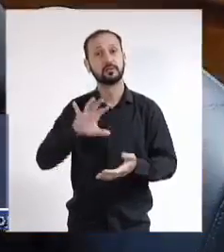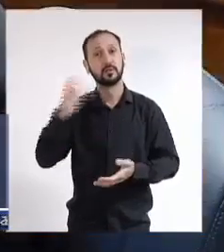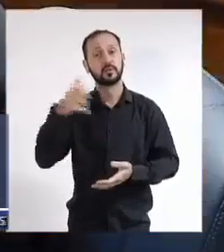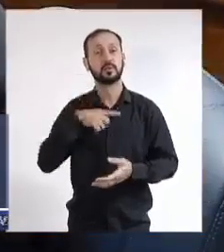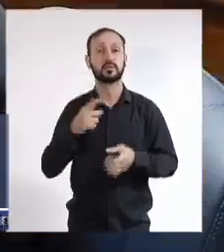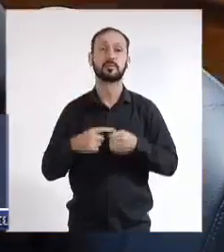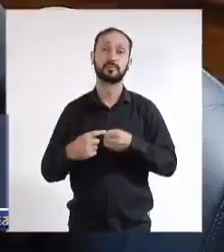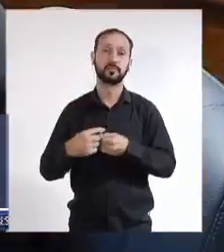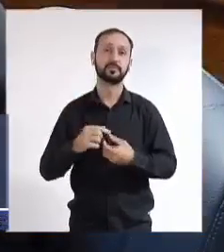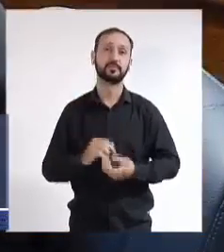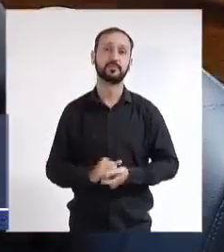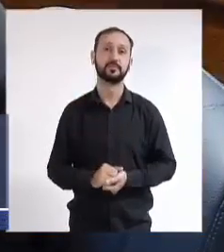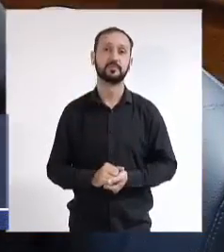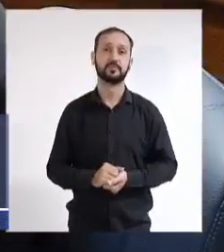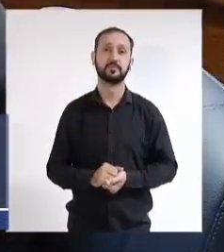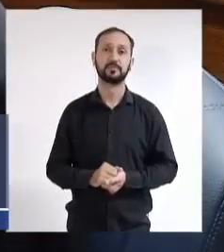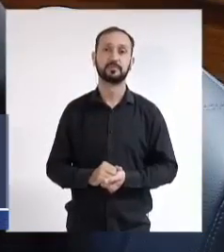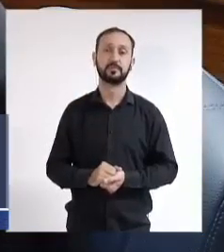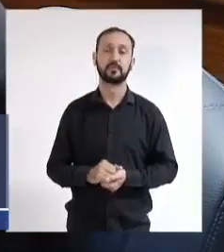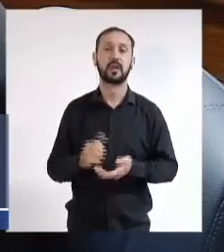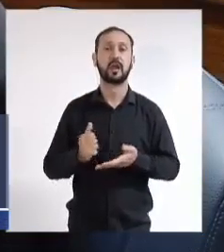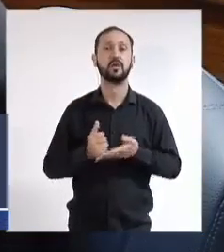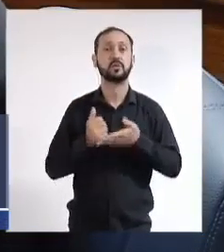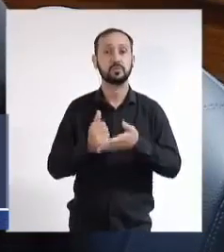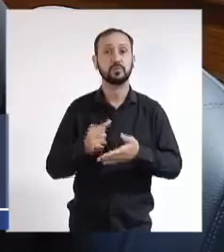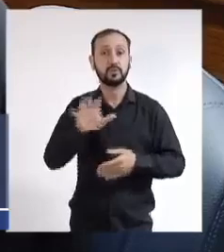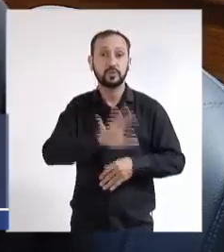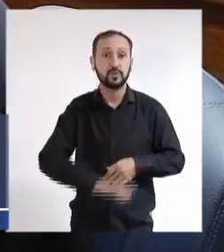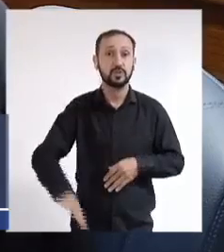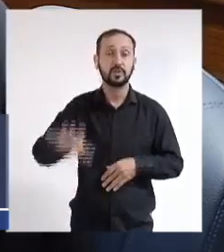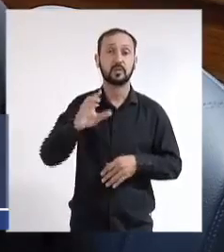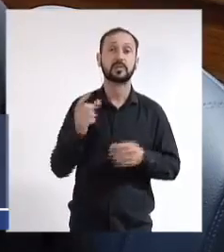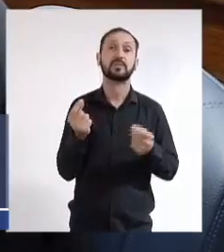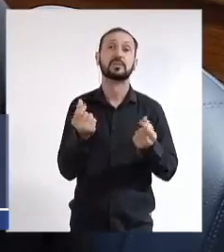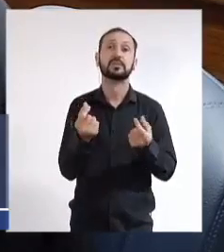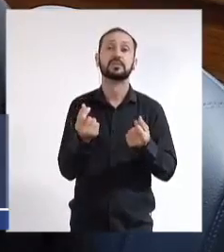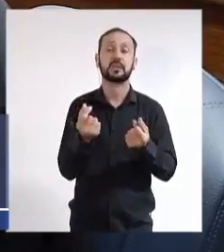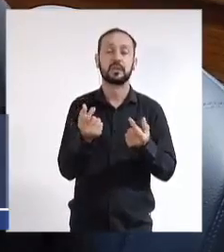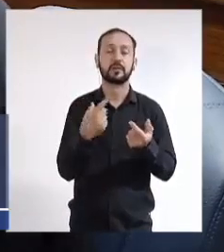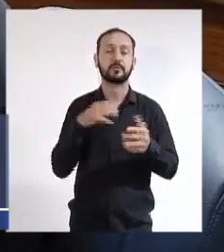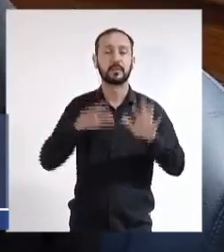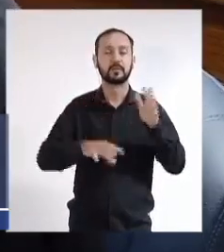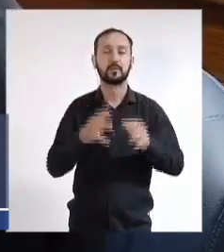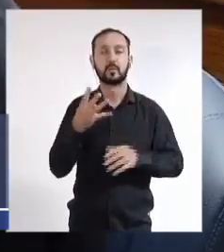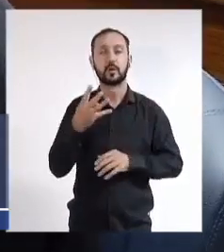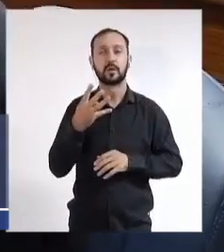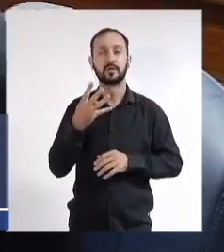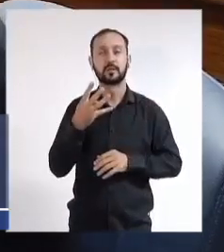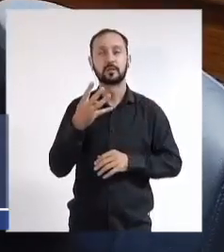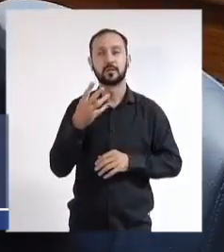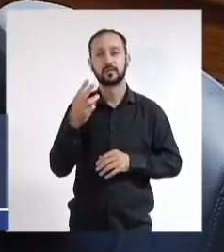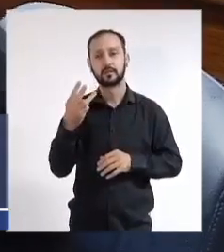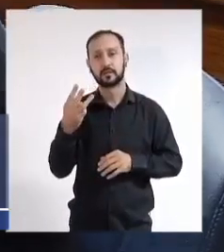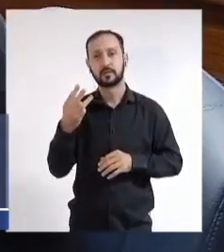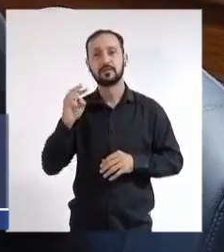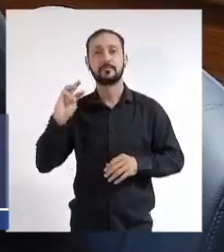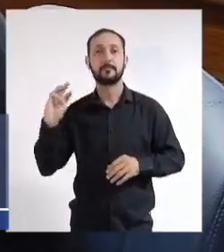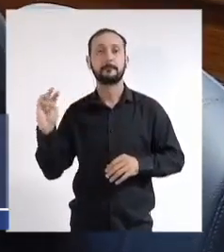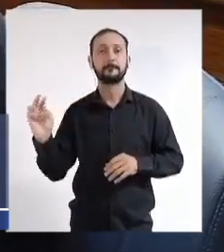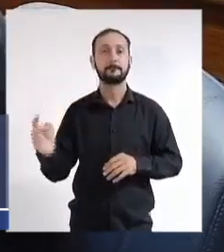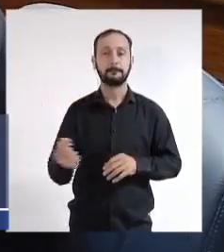município a contribuição total desses gastos em valor agregado são 41 43 mil empregos